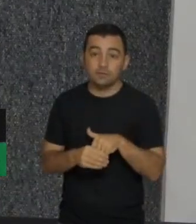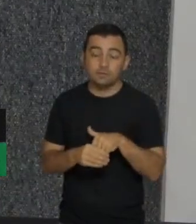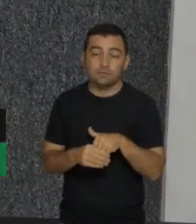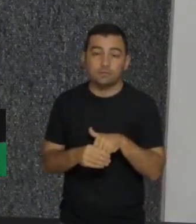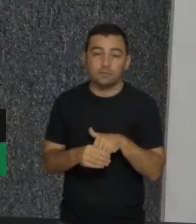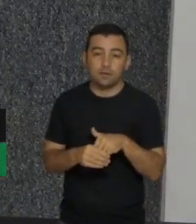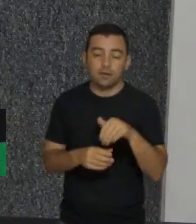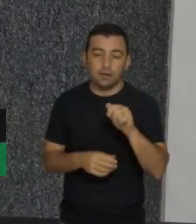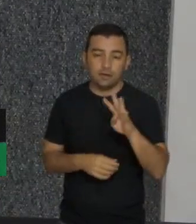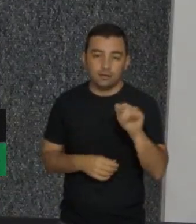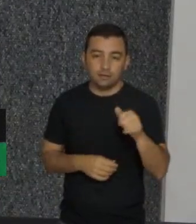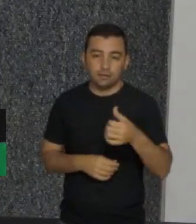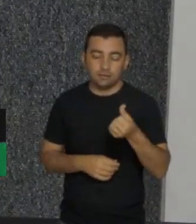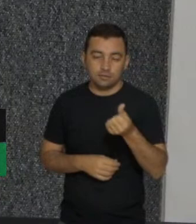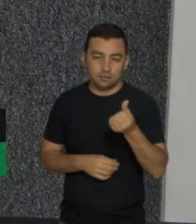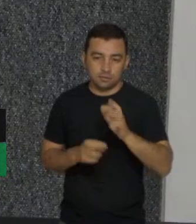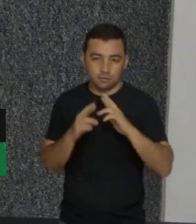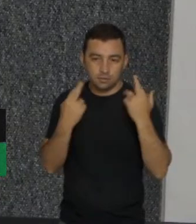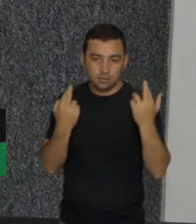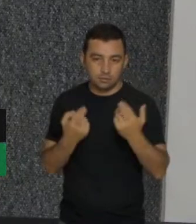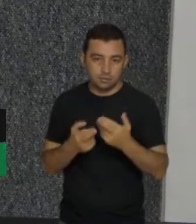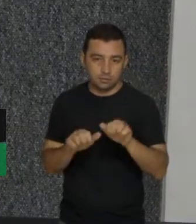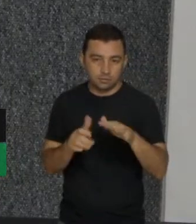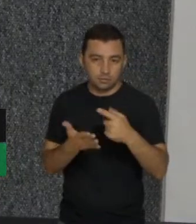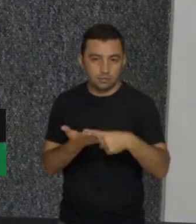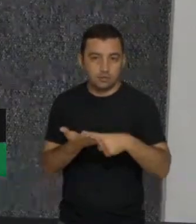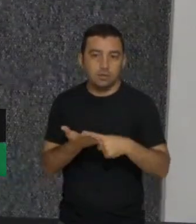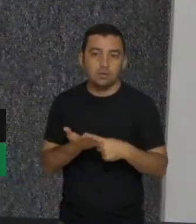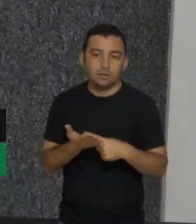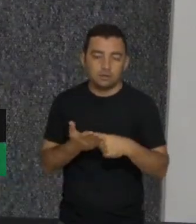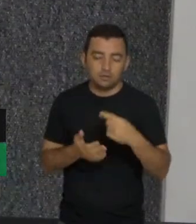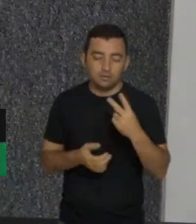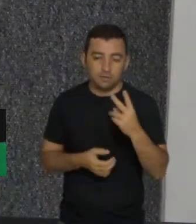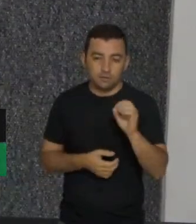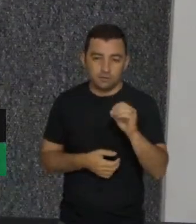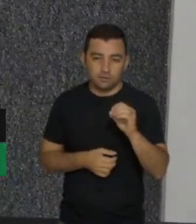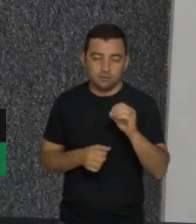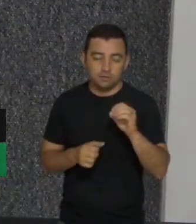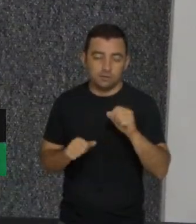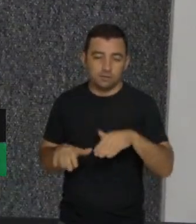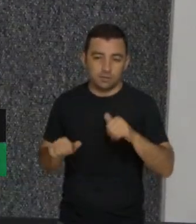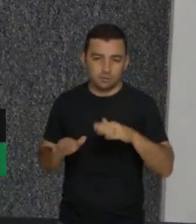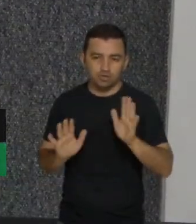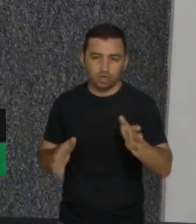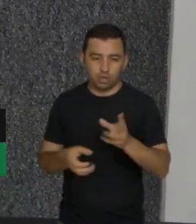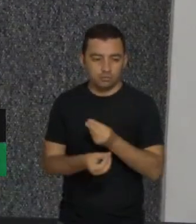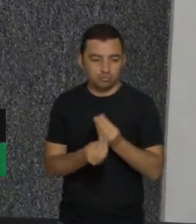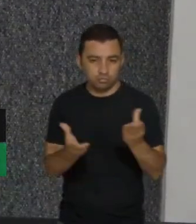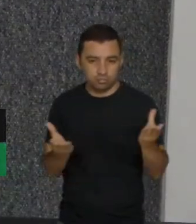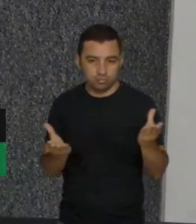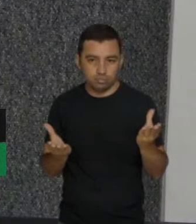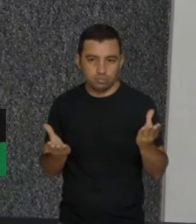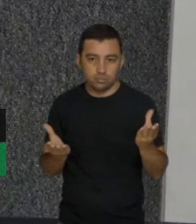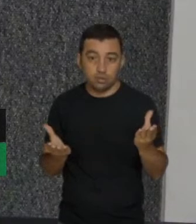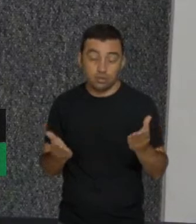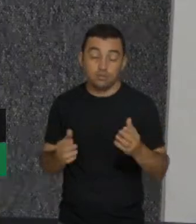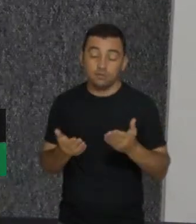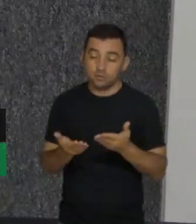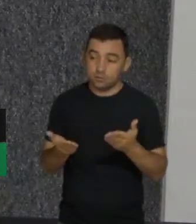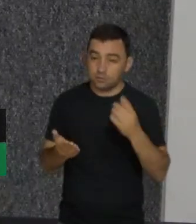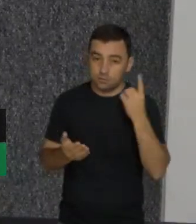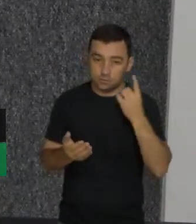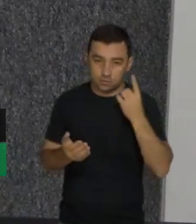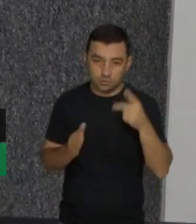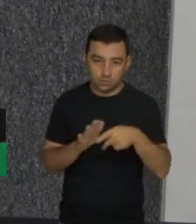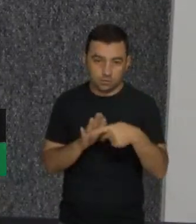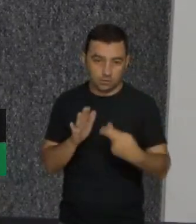a ata da sexta reunião ordinária de 20 2023 já distribuída previamente aos senhores deputados membros dessa